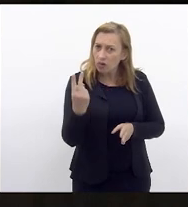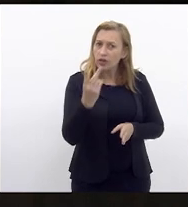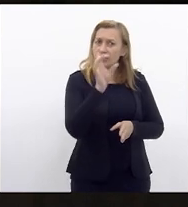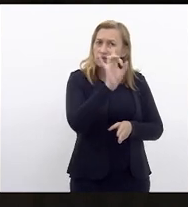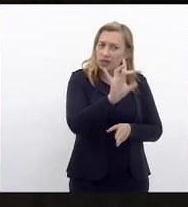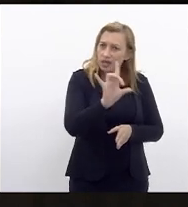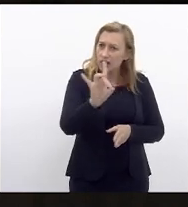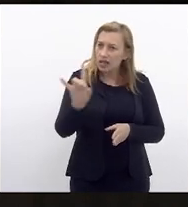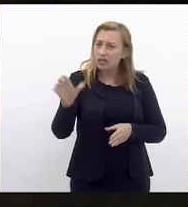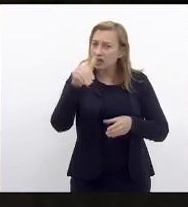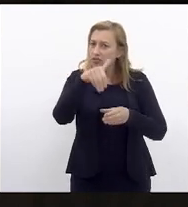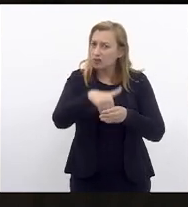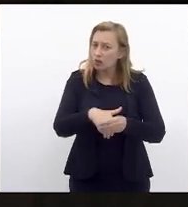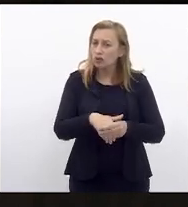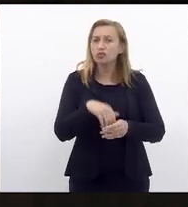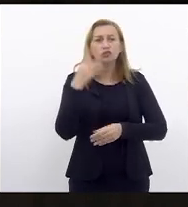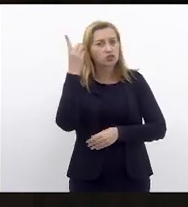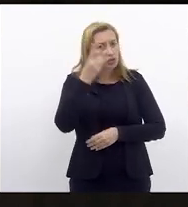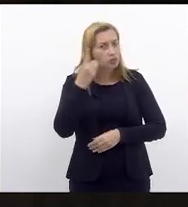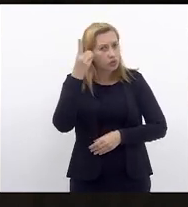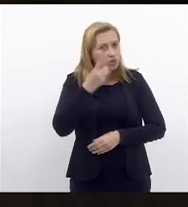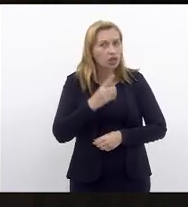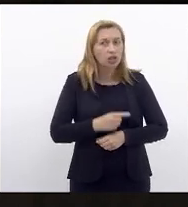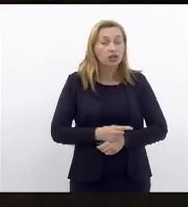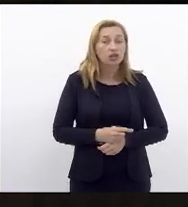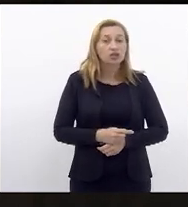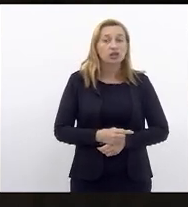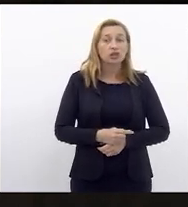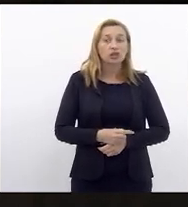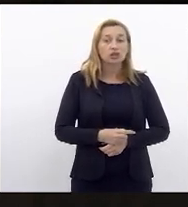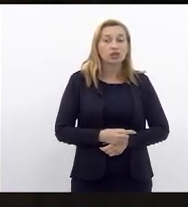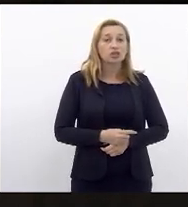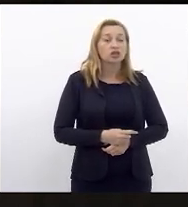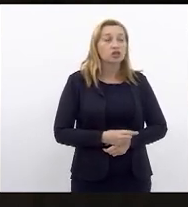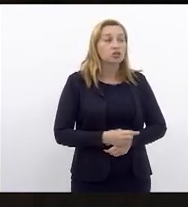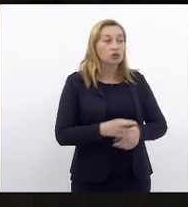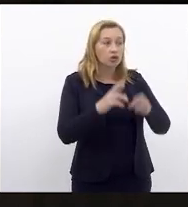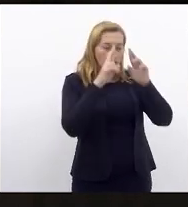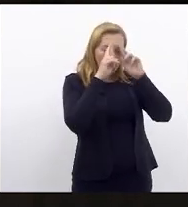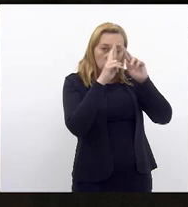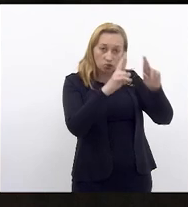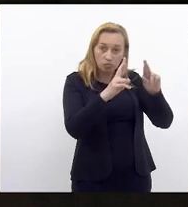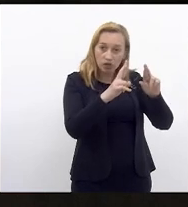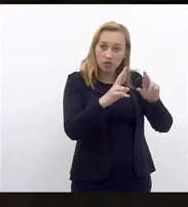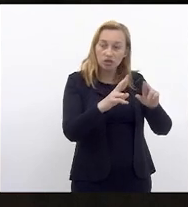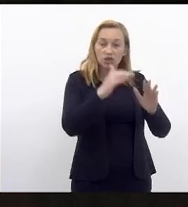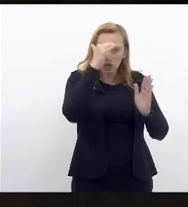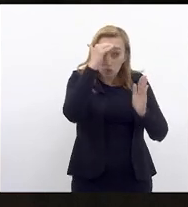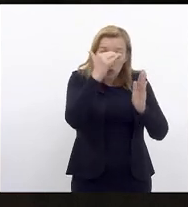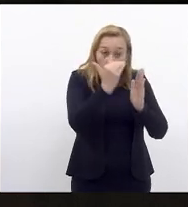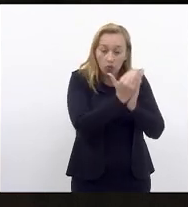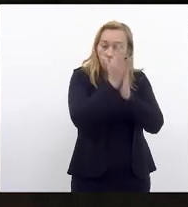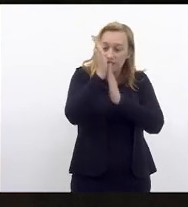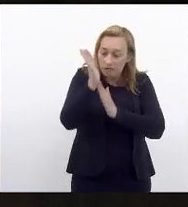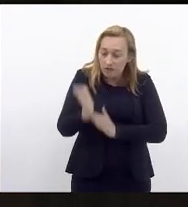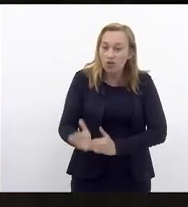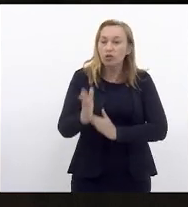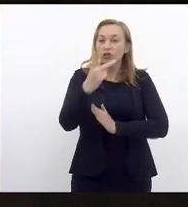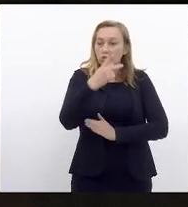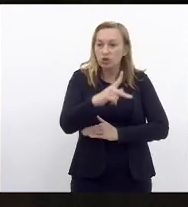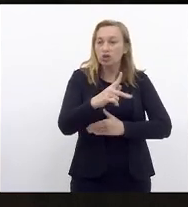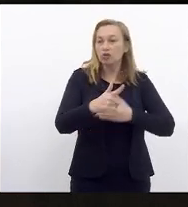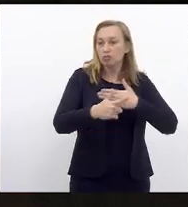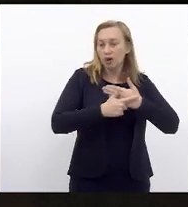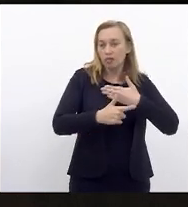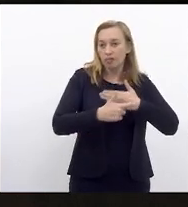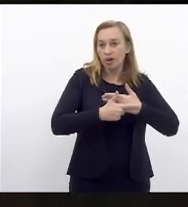que está recebendo de cada deputado, tenha hombridade, integridade e cumpra fielmente o seu papel,